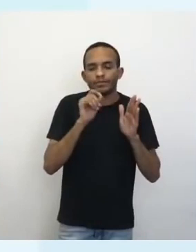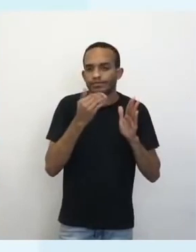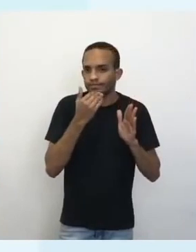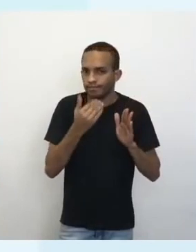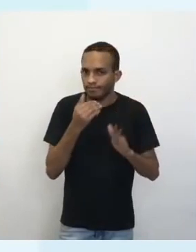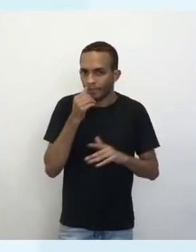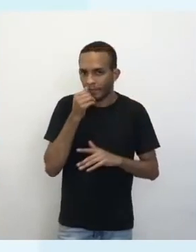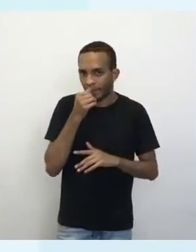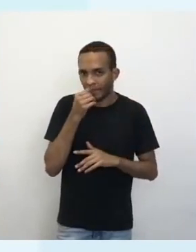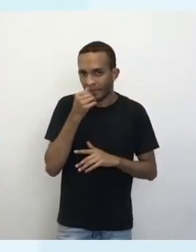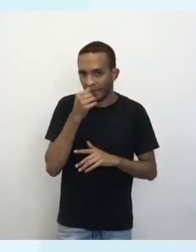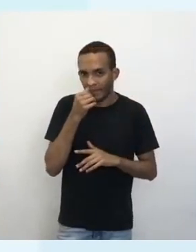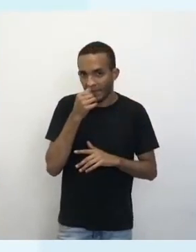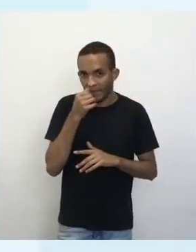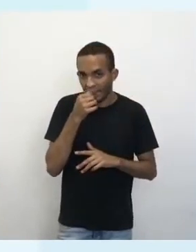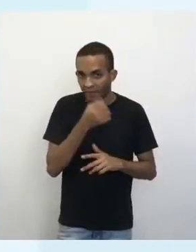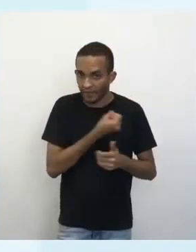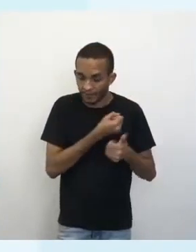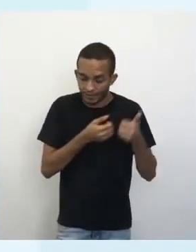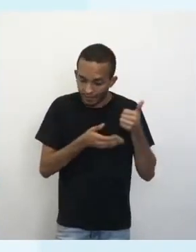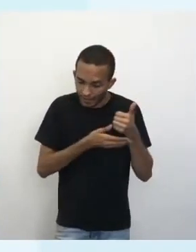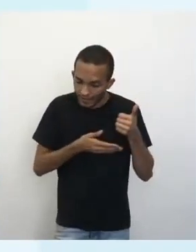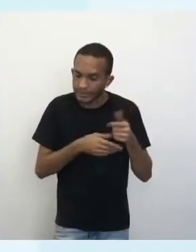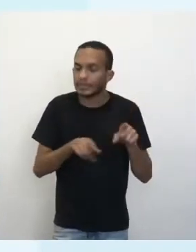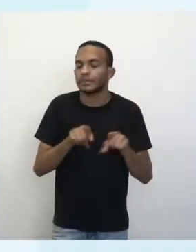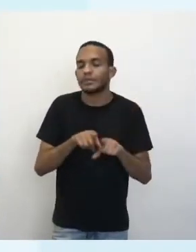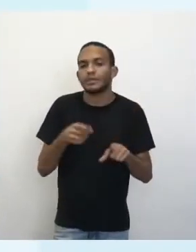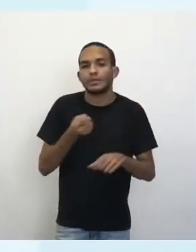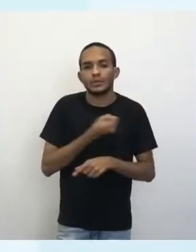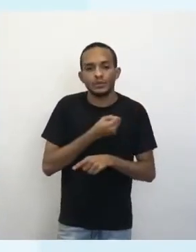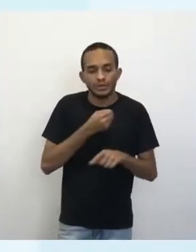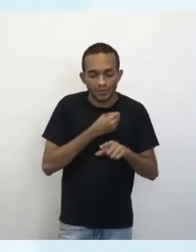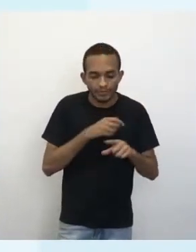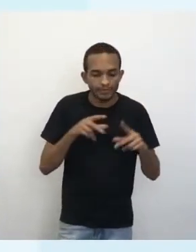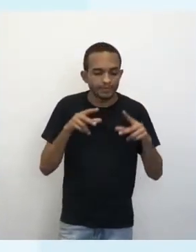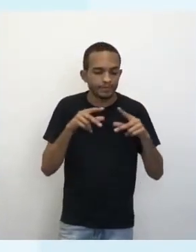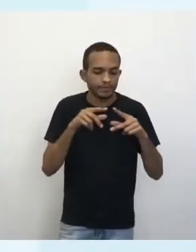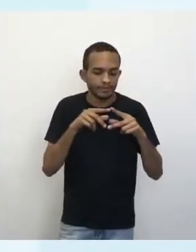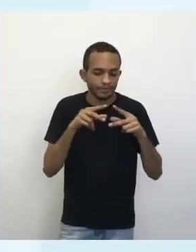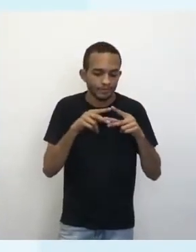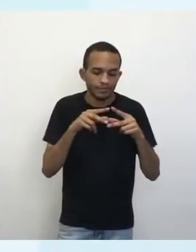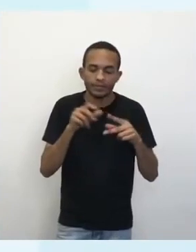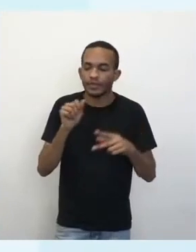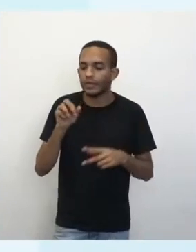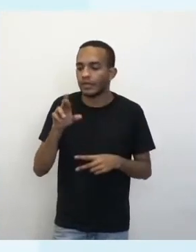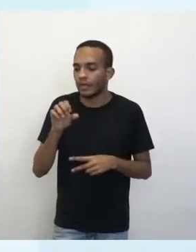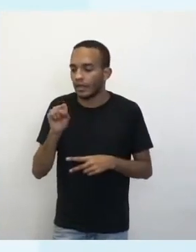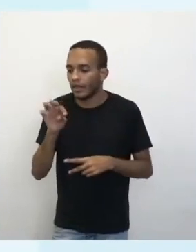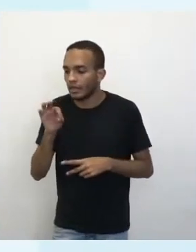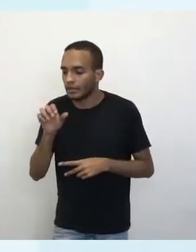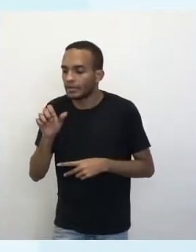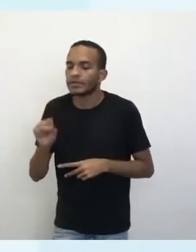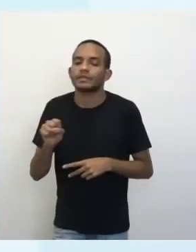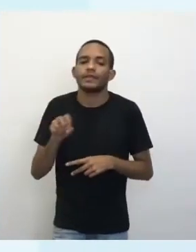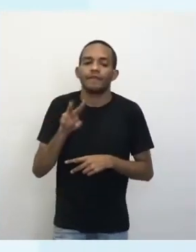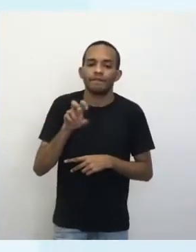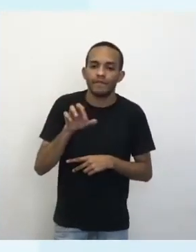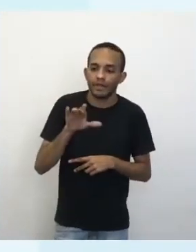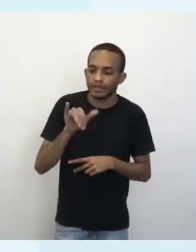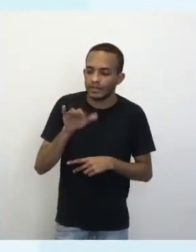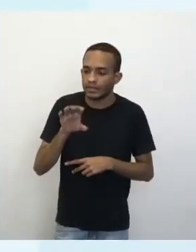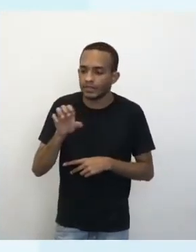pedido. Número de bases, número de arestas, número de vértices, número de